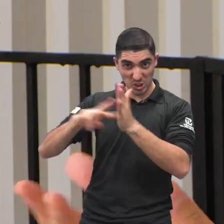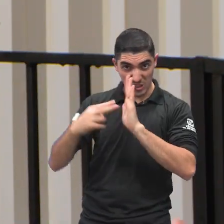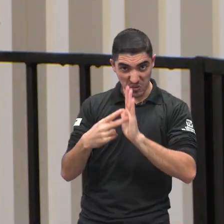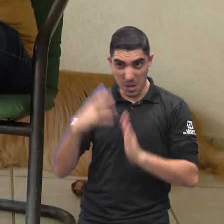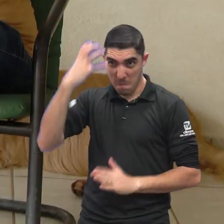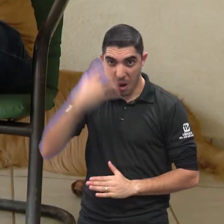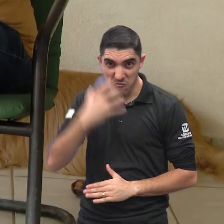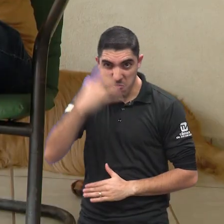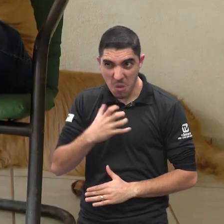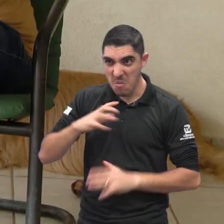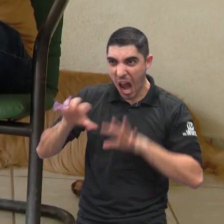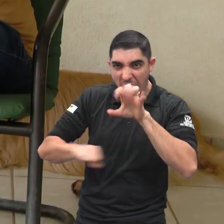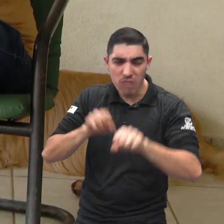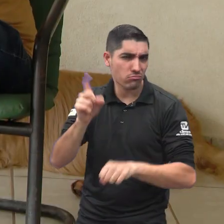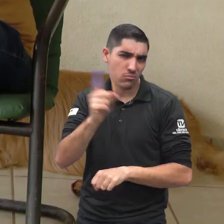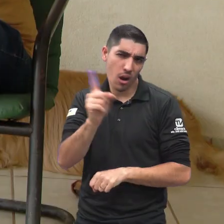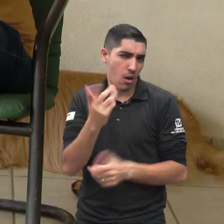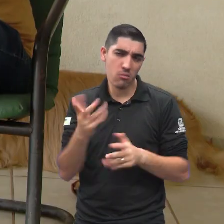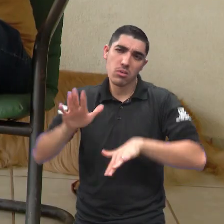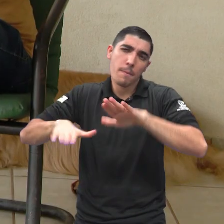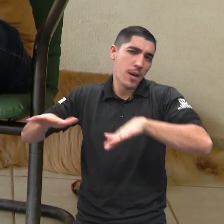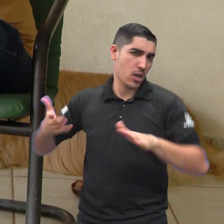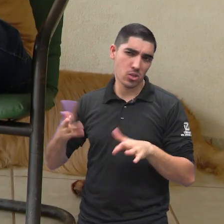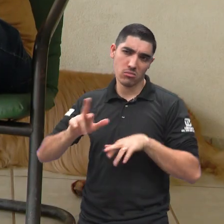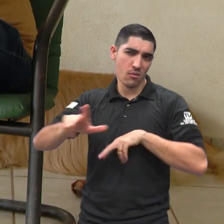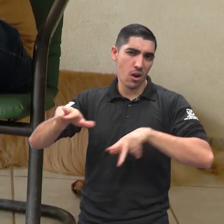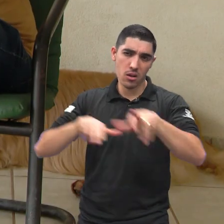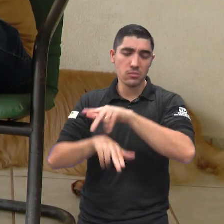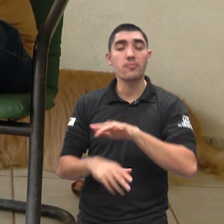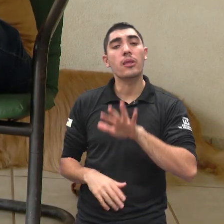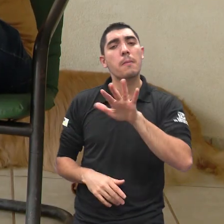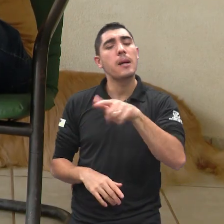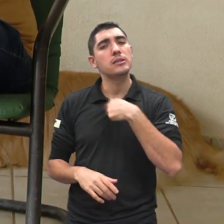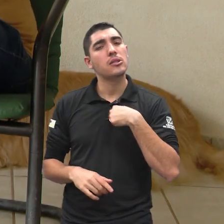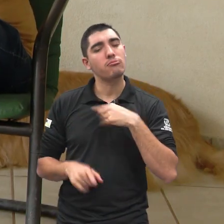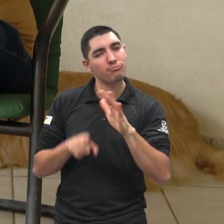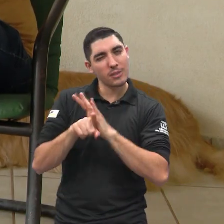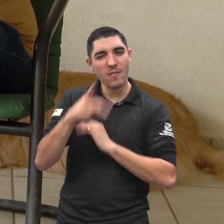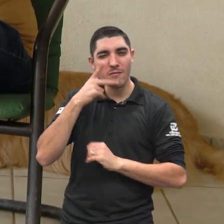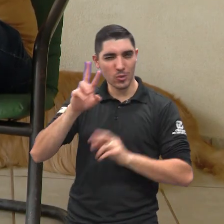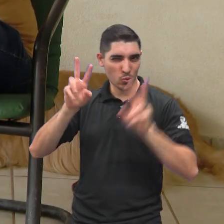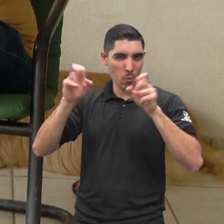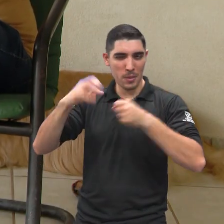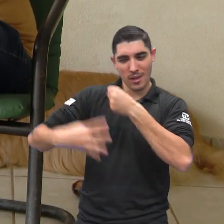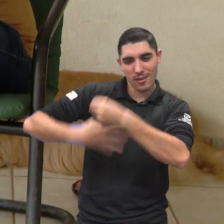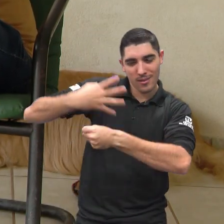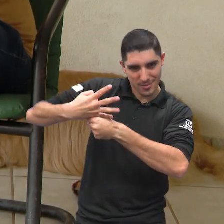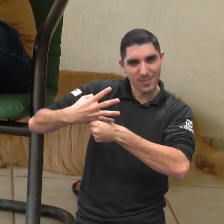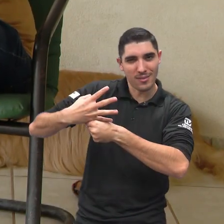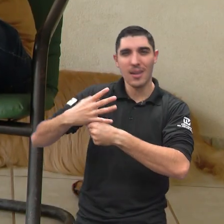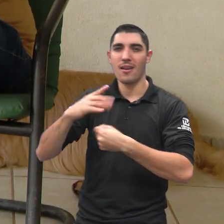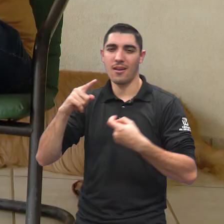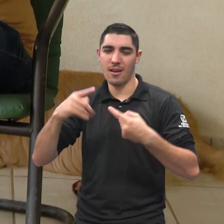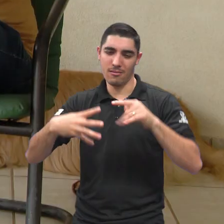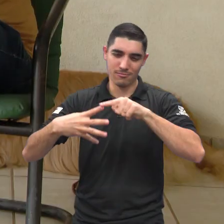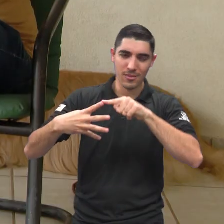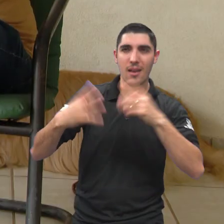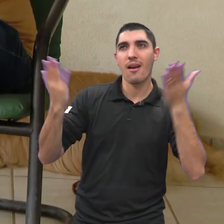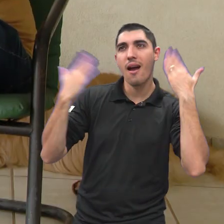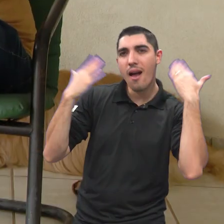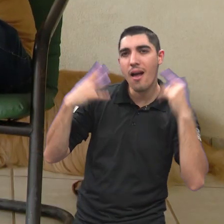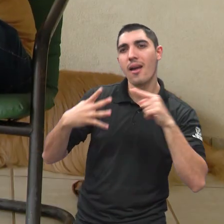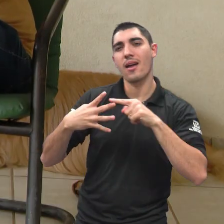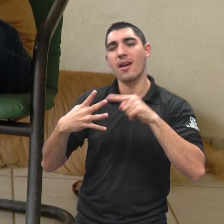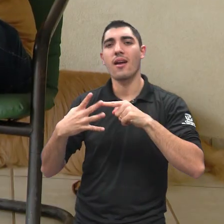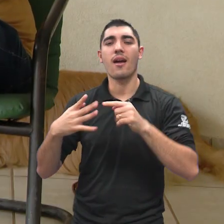ponto interessante na sua resposta a respeito dos passeios, da temperatura, que era justamente essa questão das estações do ano. E a gente sabe que tem o verão,